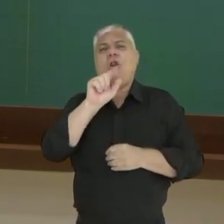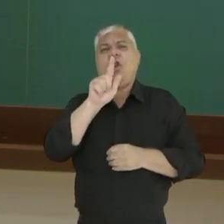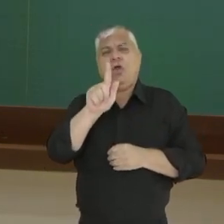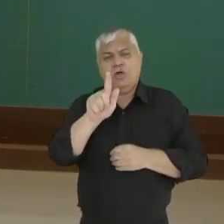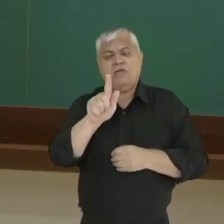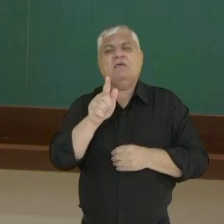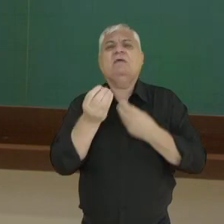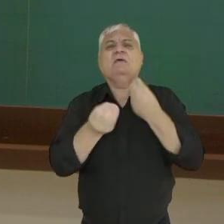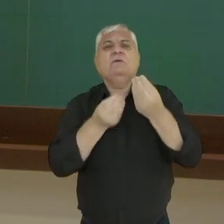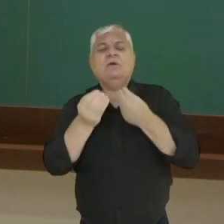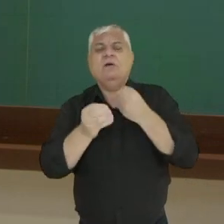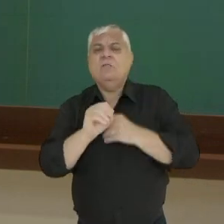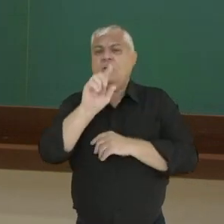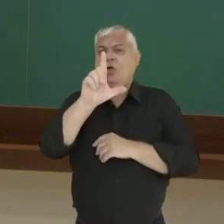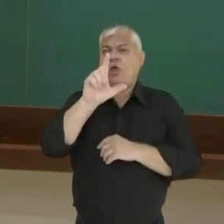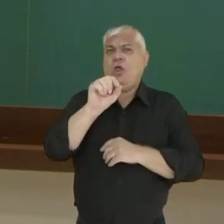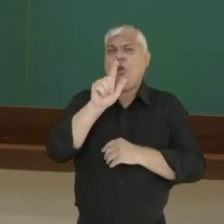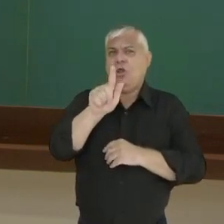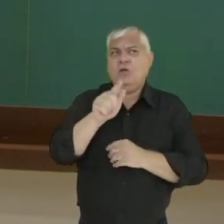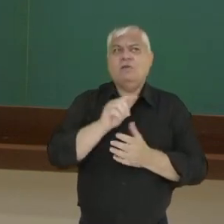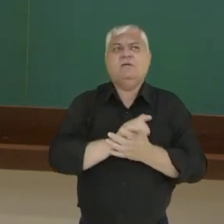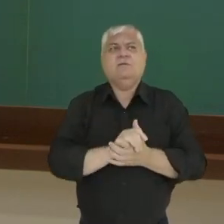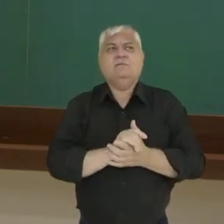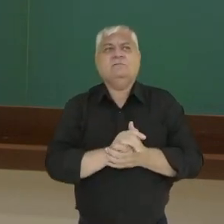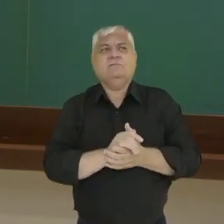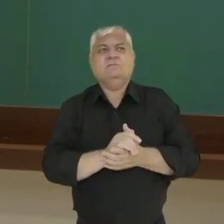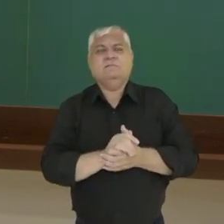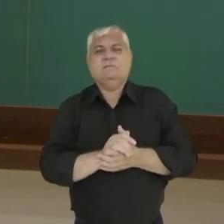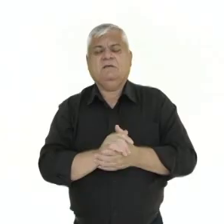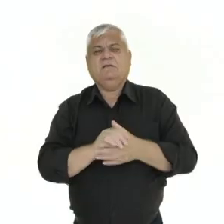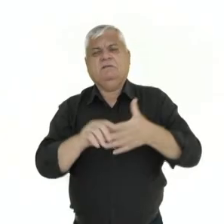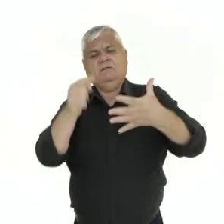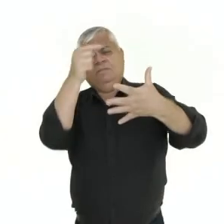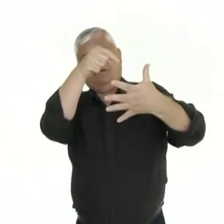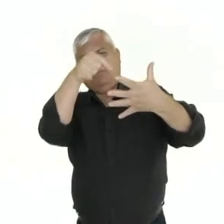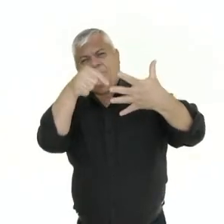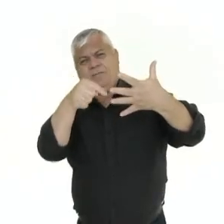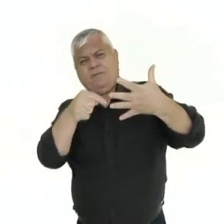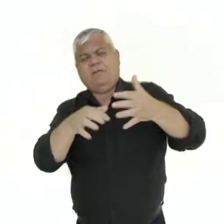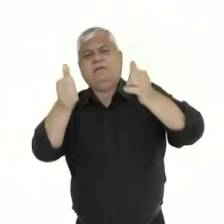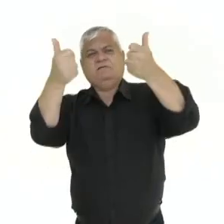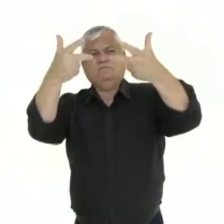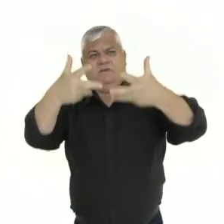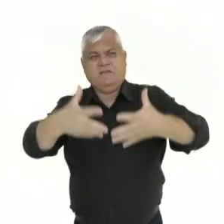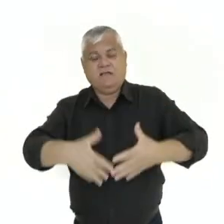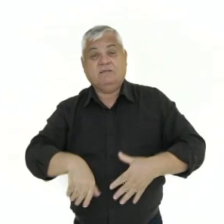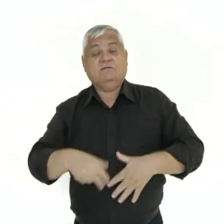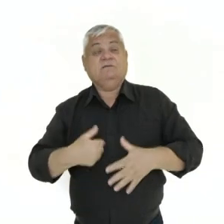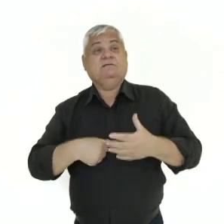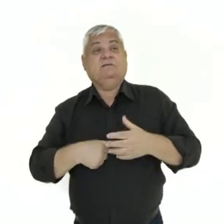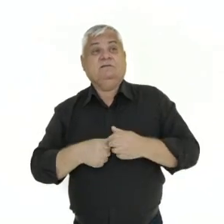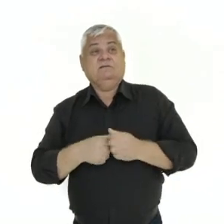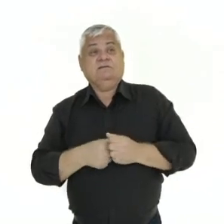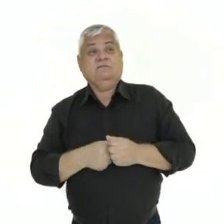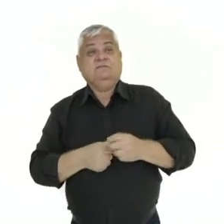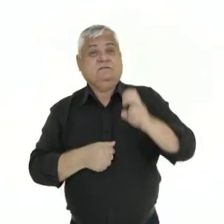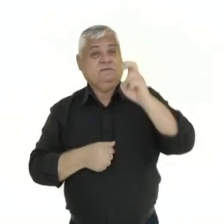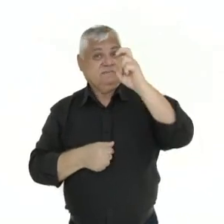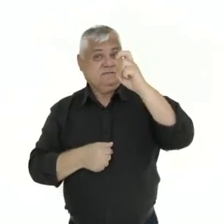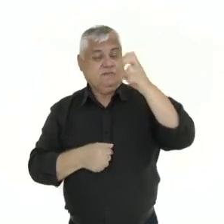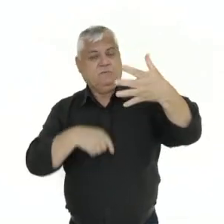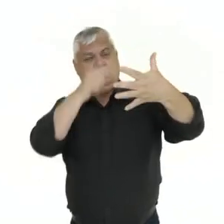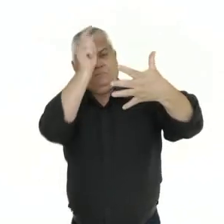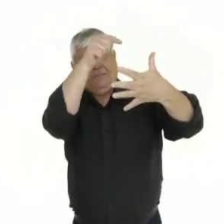consequências da definição de logaritmo. Então, tá tudo explicadinho, pessoal. A gente são 5,